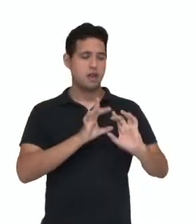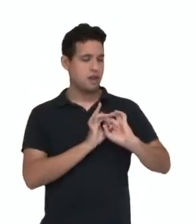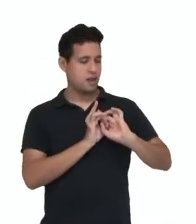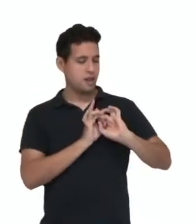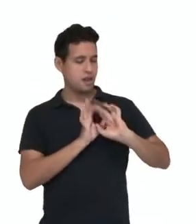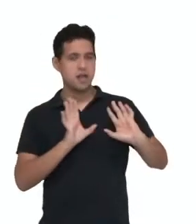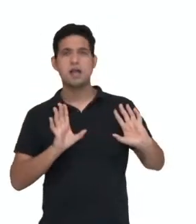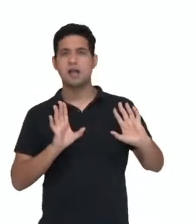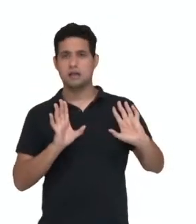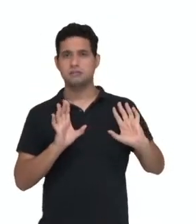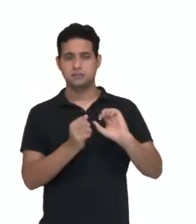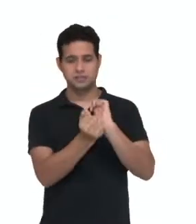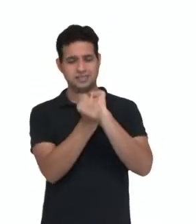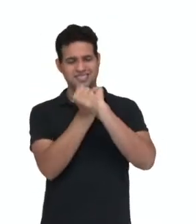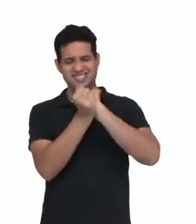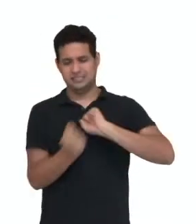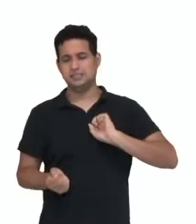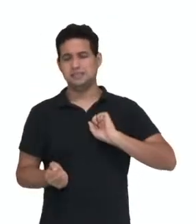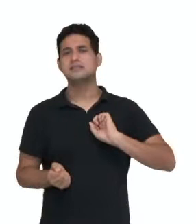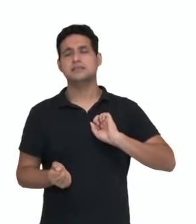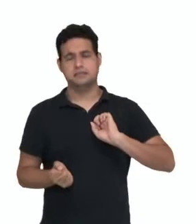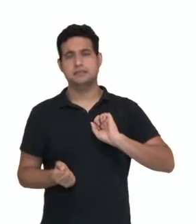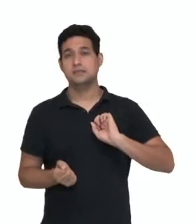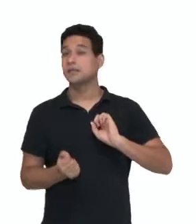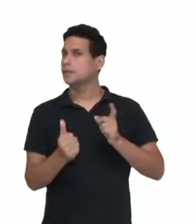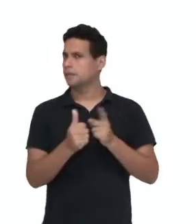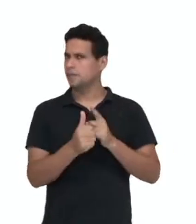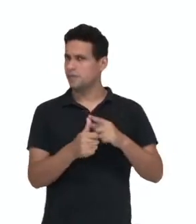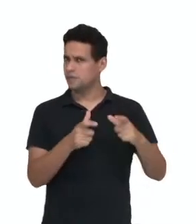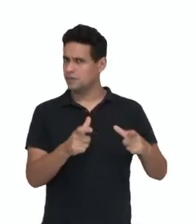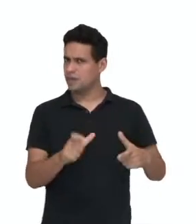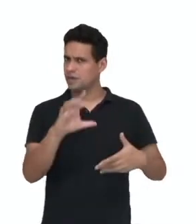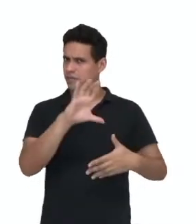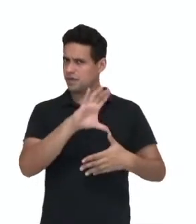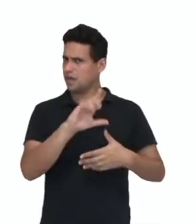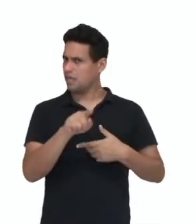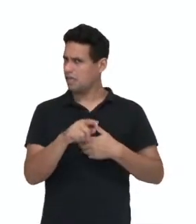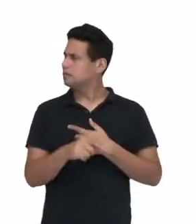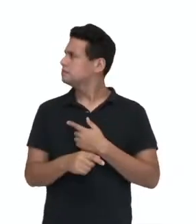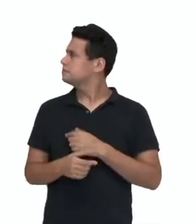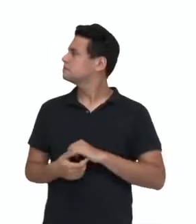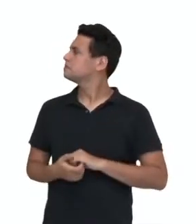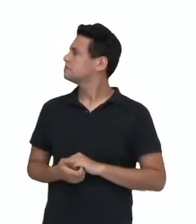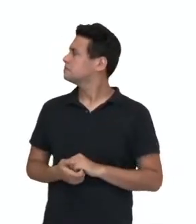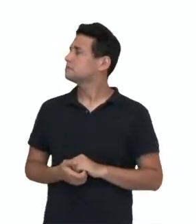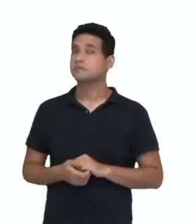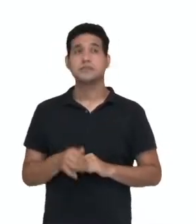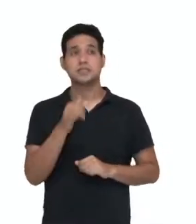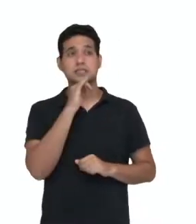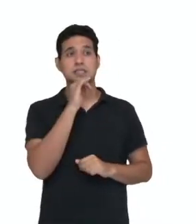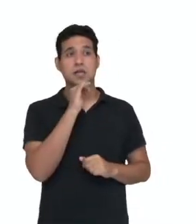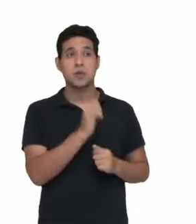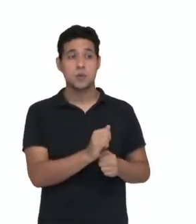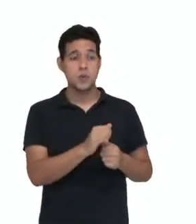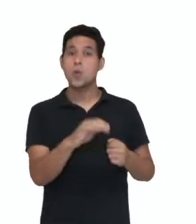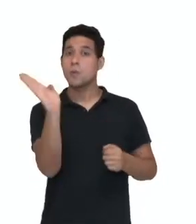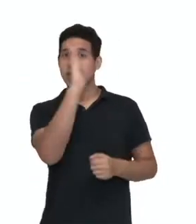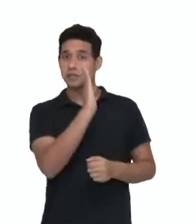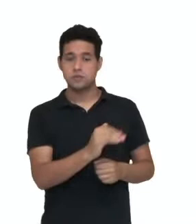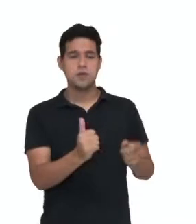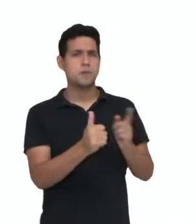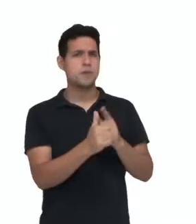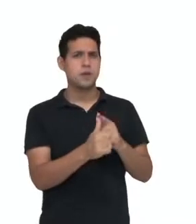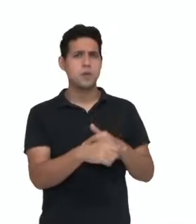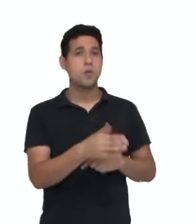en las Américas. Primeiro, aqui ó, posição do Brasil como o primeiro lugar onde os